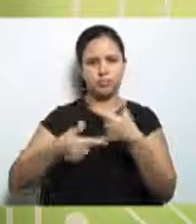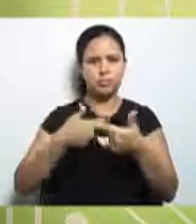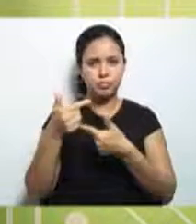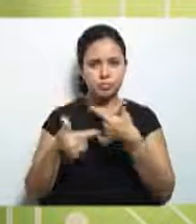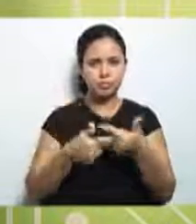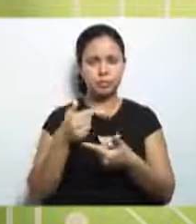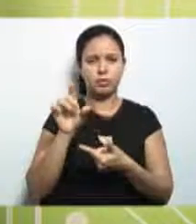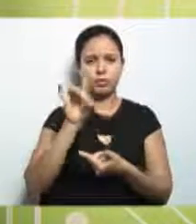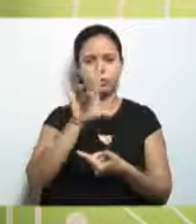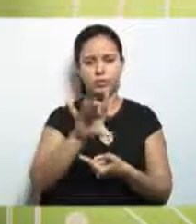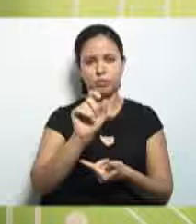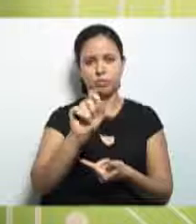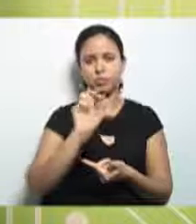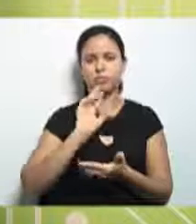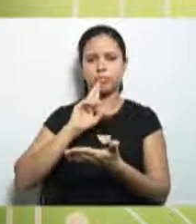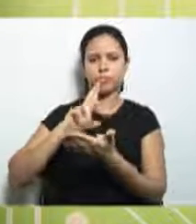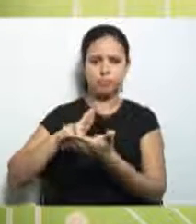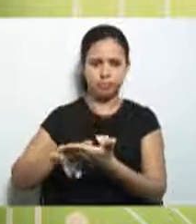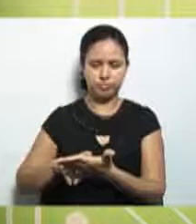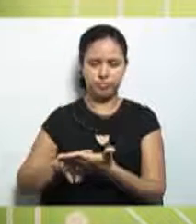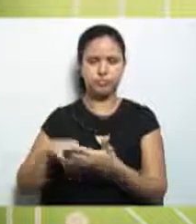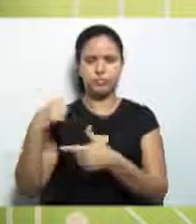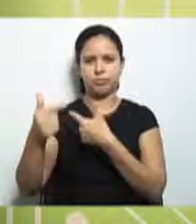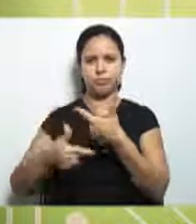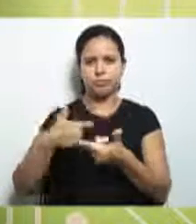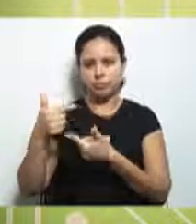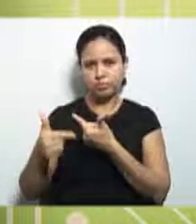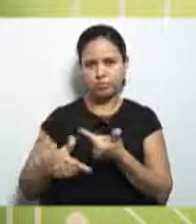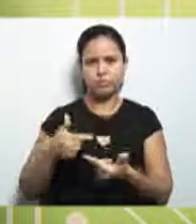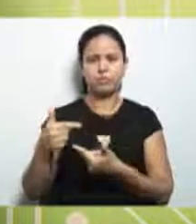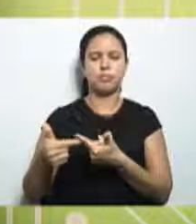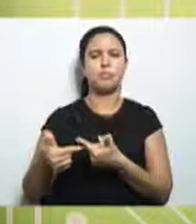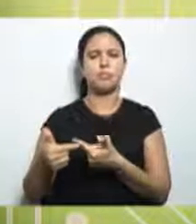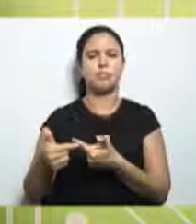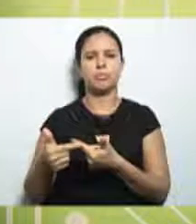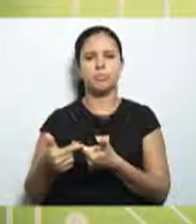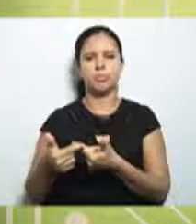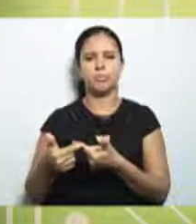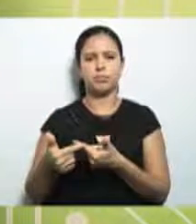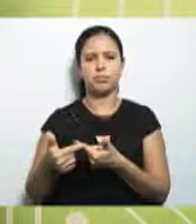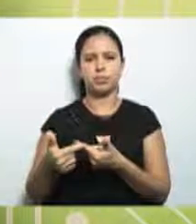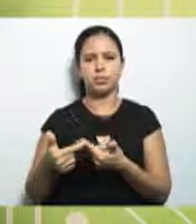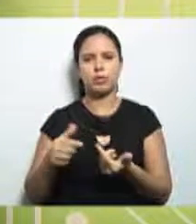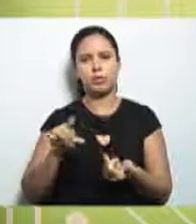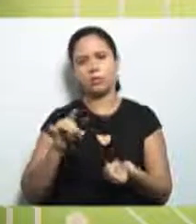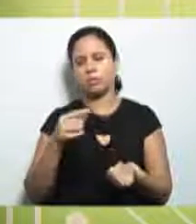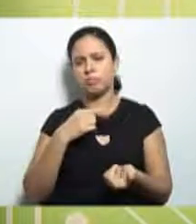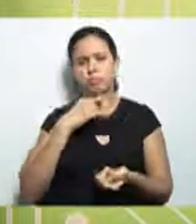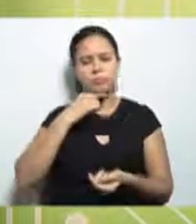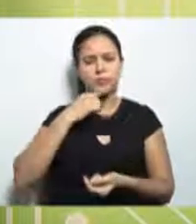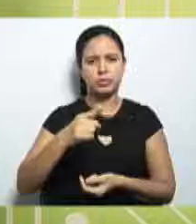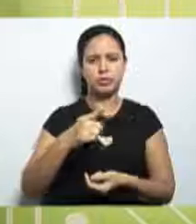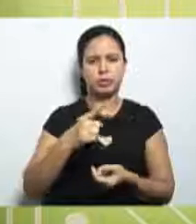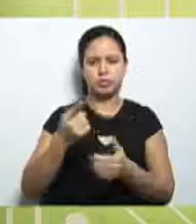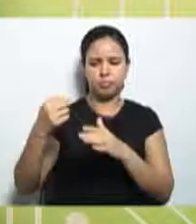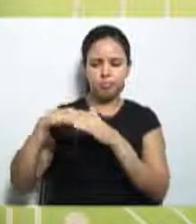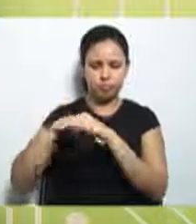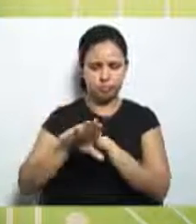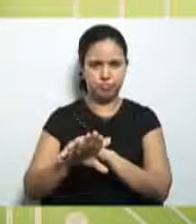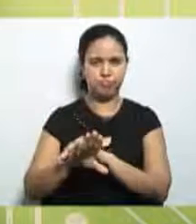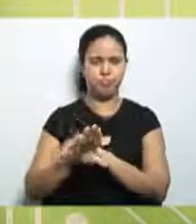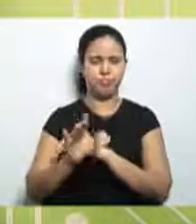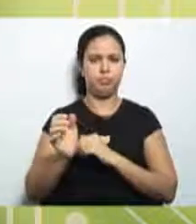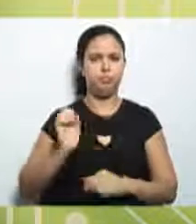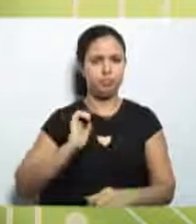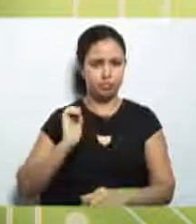ficam apenas com o resultado do seu trabalho, né? Realmente, eles não conseguem acumular essa